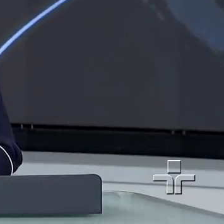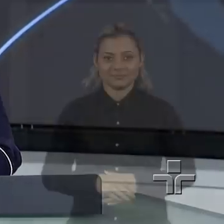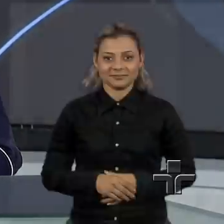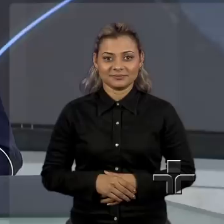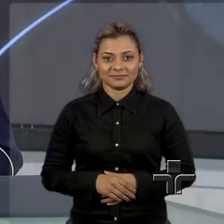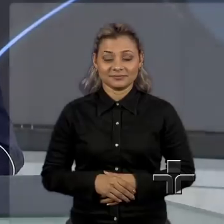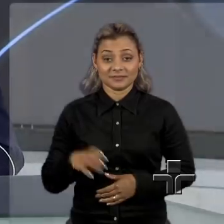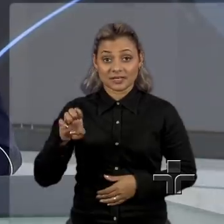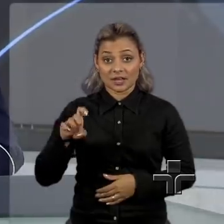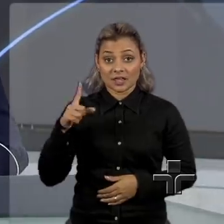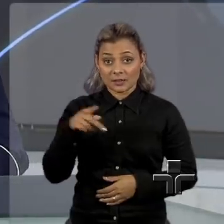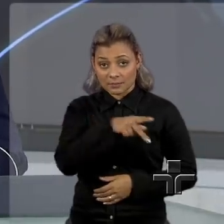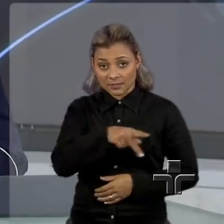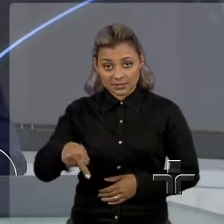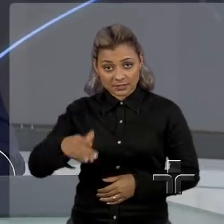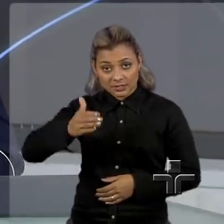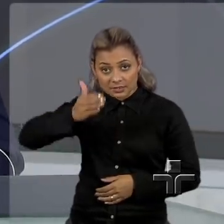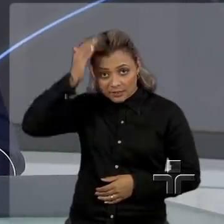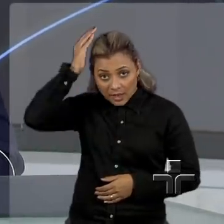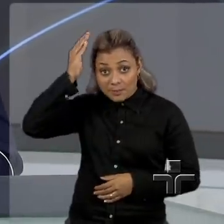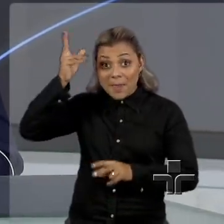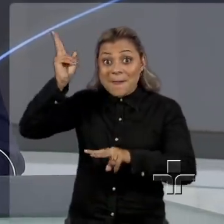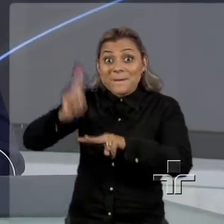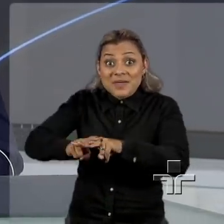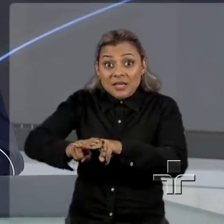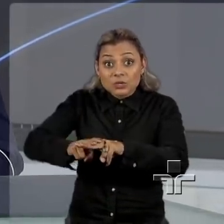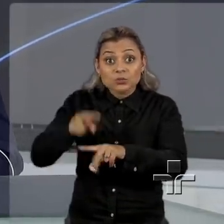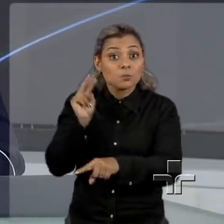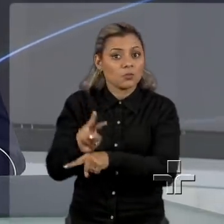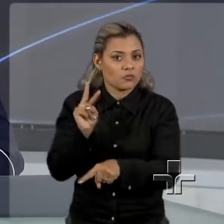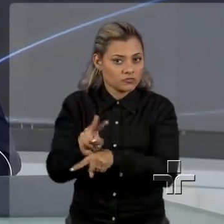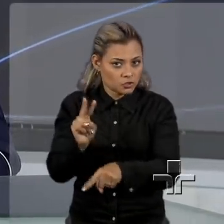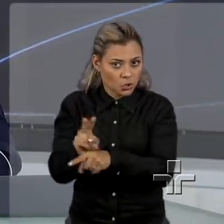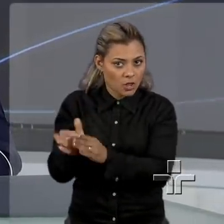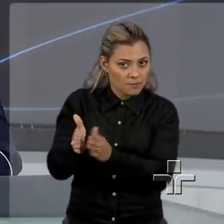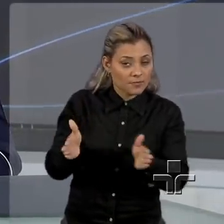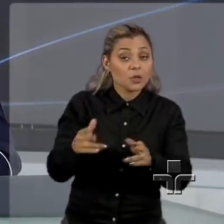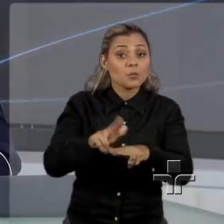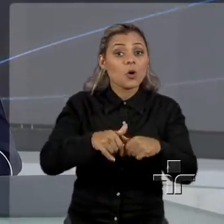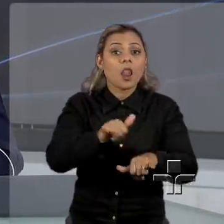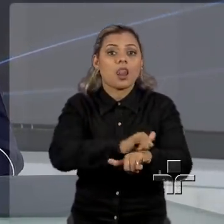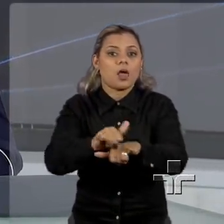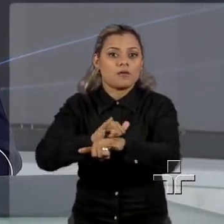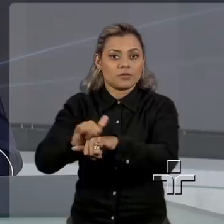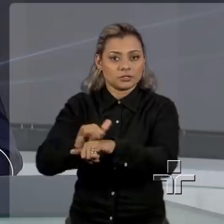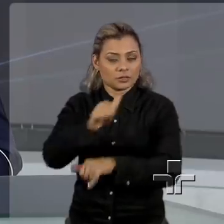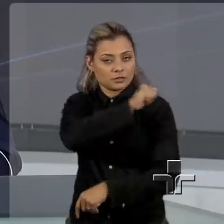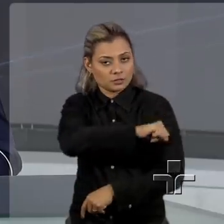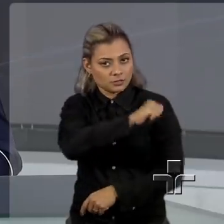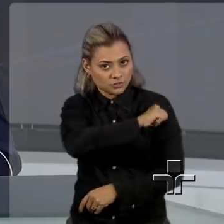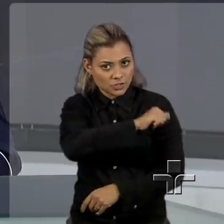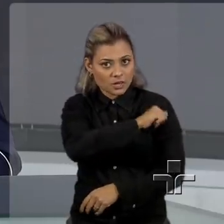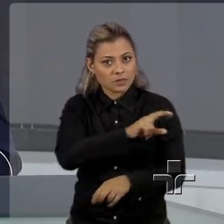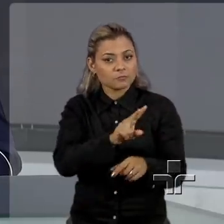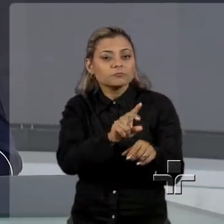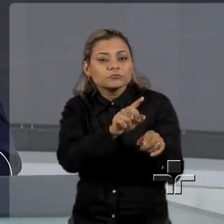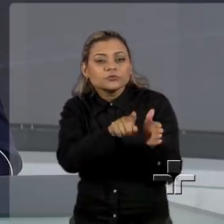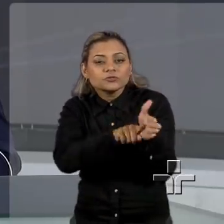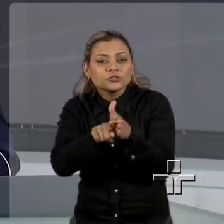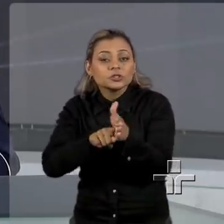O ex-presidente Michel Temer foi preso preventivamente pela Força-Tarefa da Lava Jato do Rio de Janeiro na